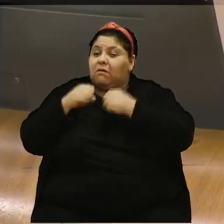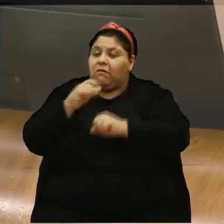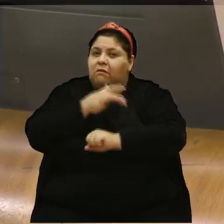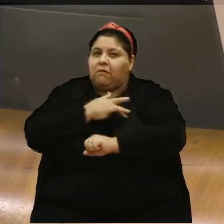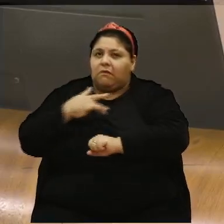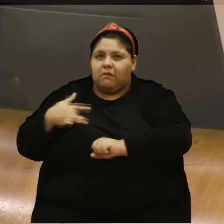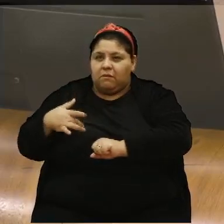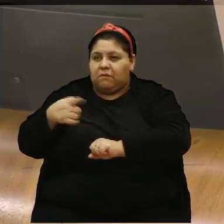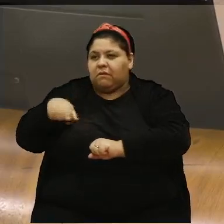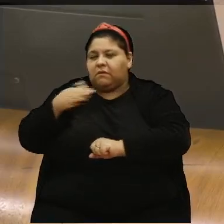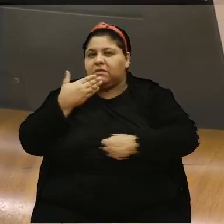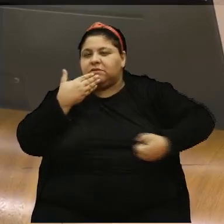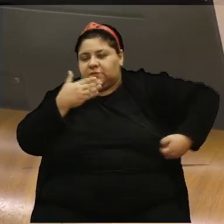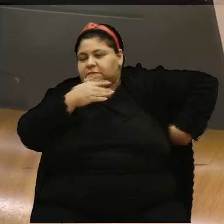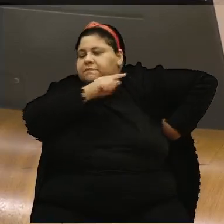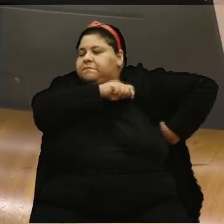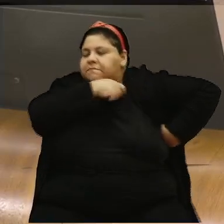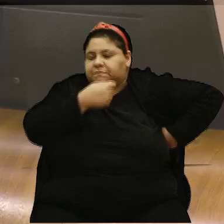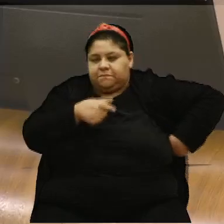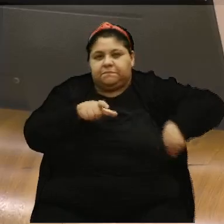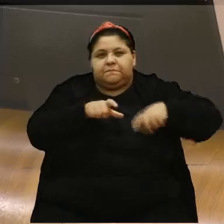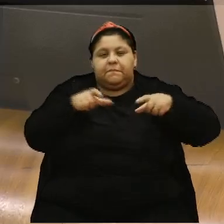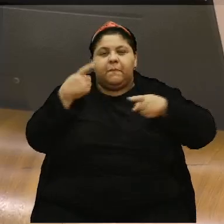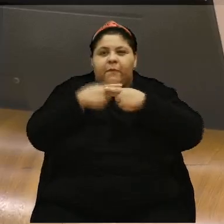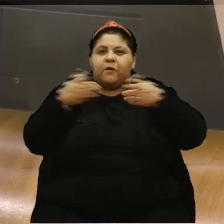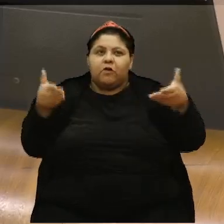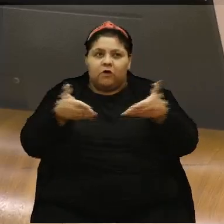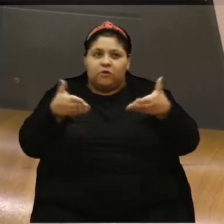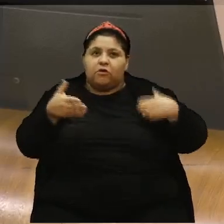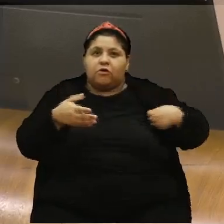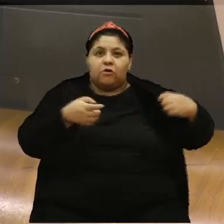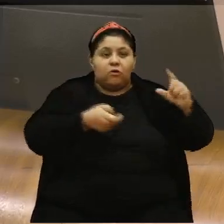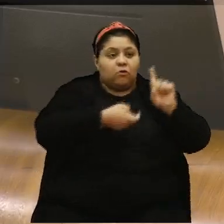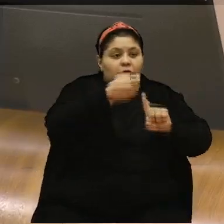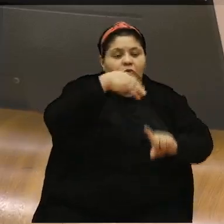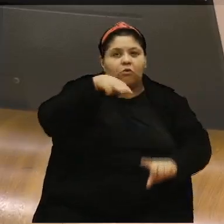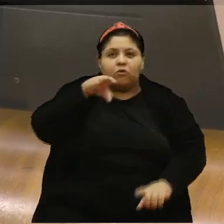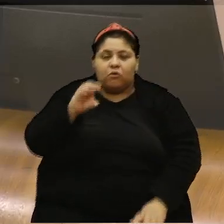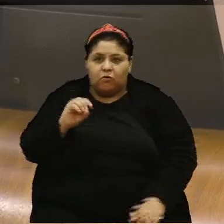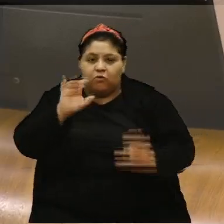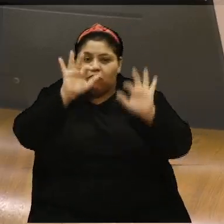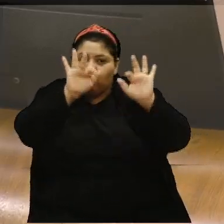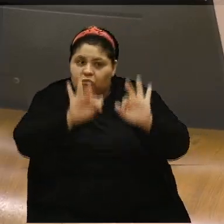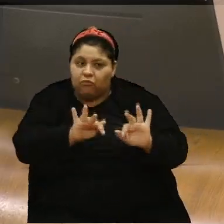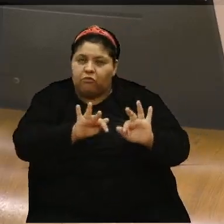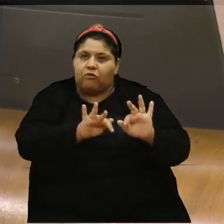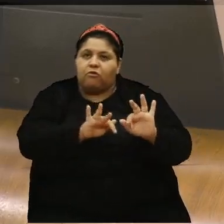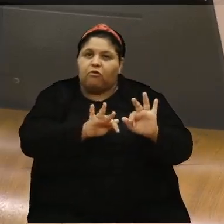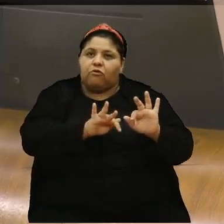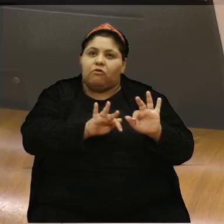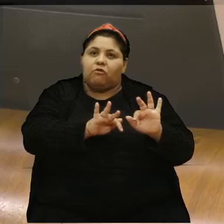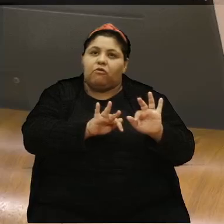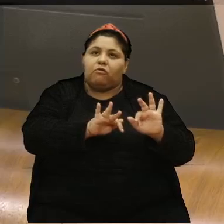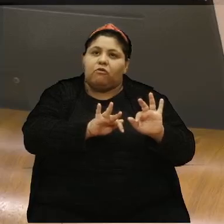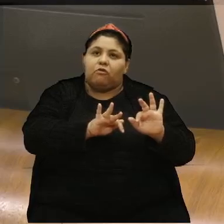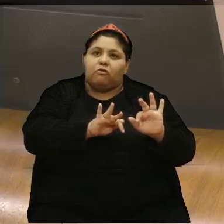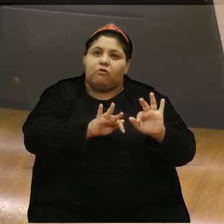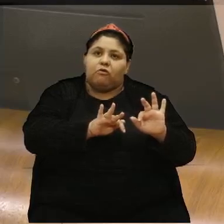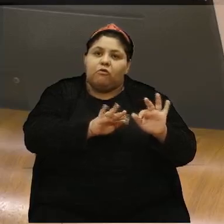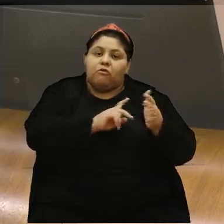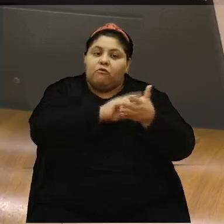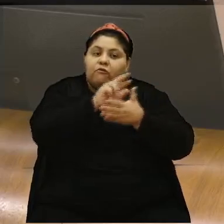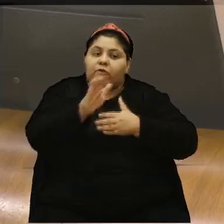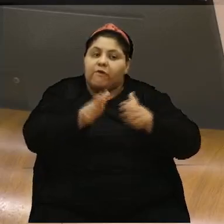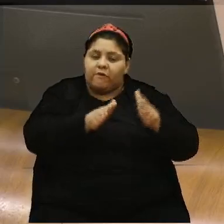a gente pede uma fiscalização maior, porque agora, já no mês de maio, encerra os o 10º prazo que eles pedem